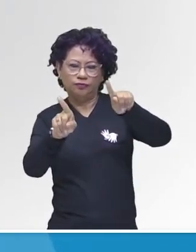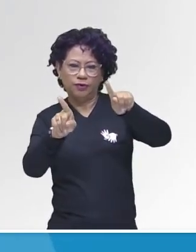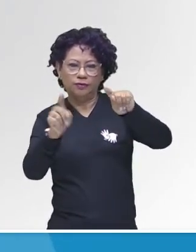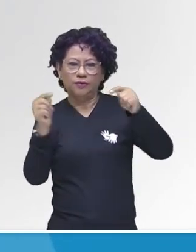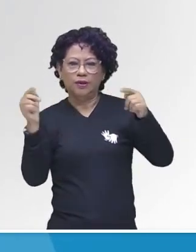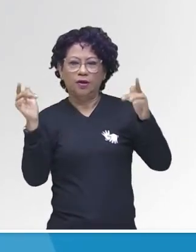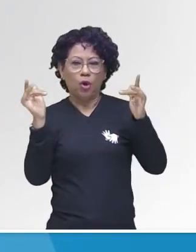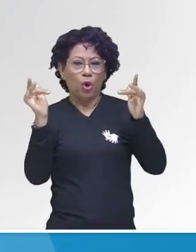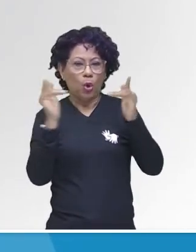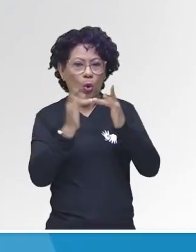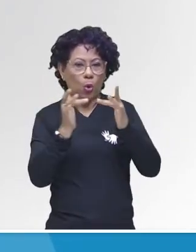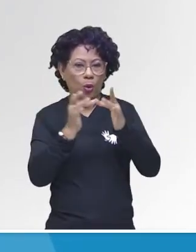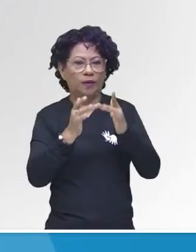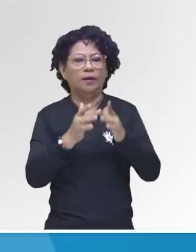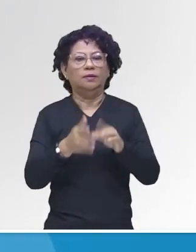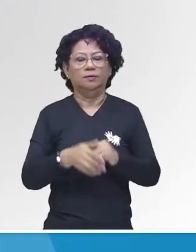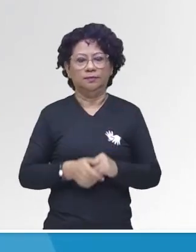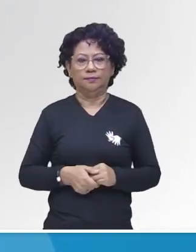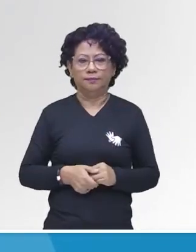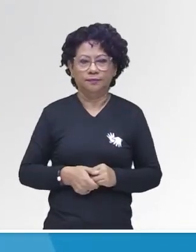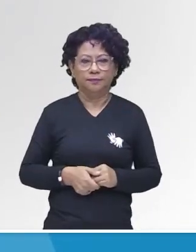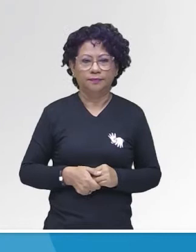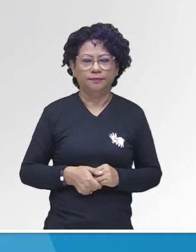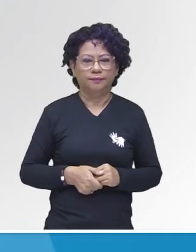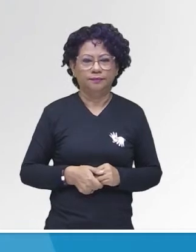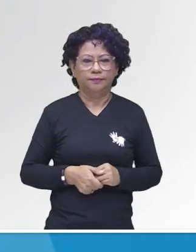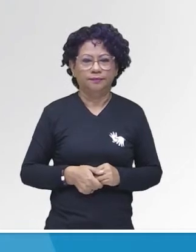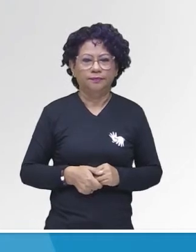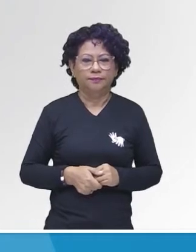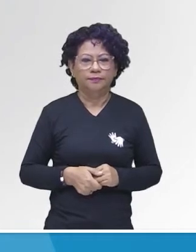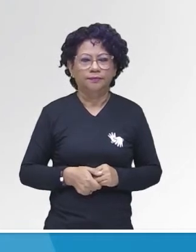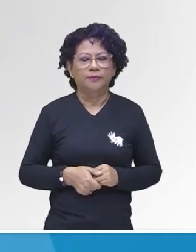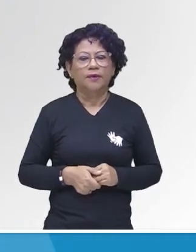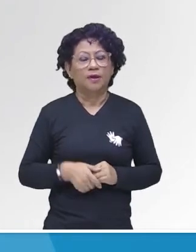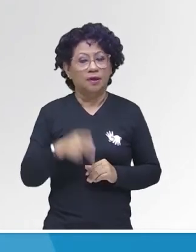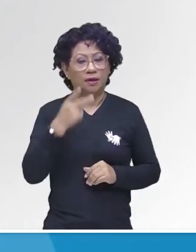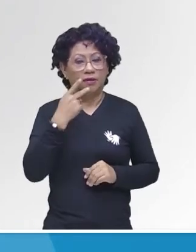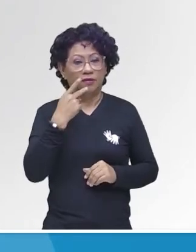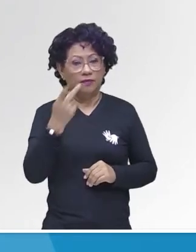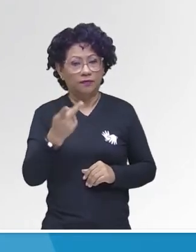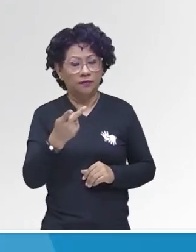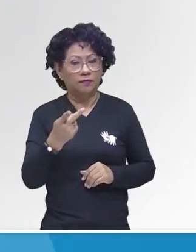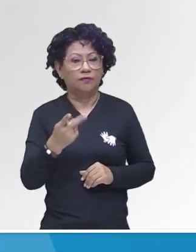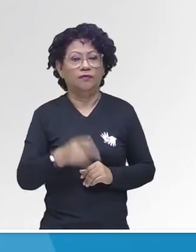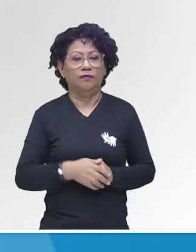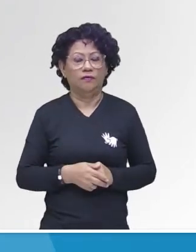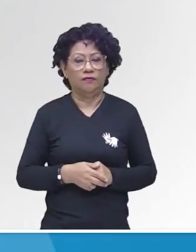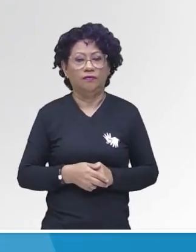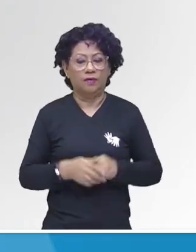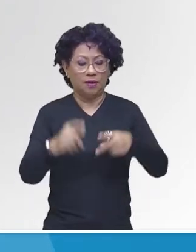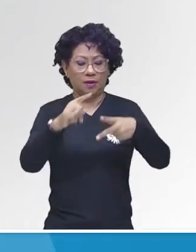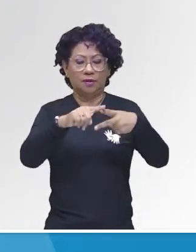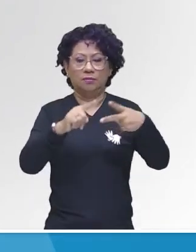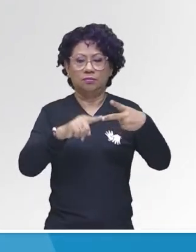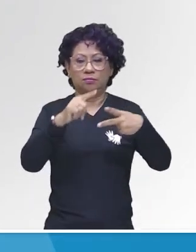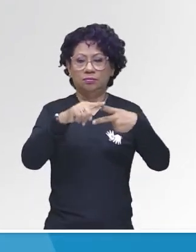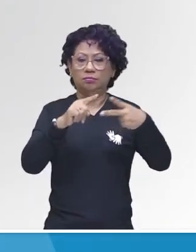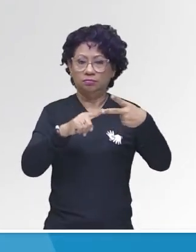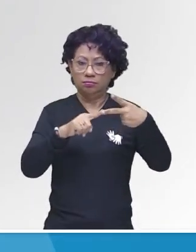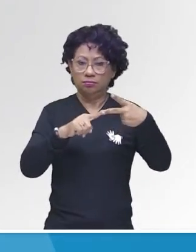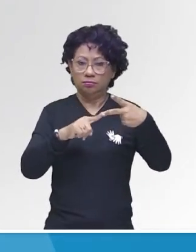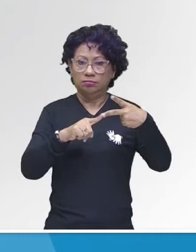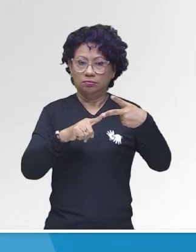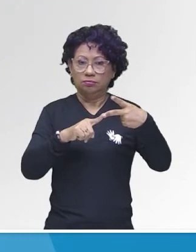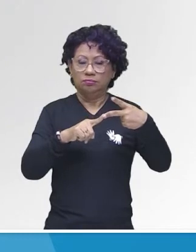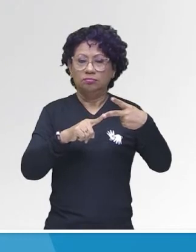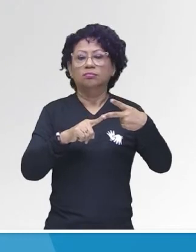pontos. E dessa mesma forma, esse mesmo raciocínio, a gente utiliza aí essa classificação aí,